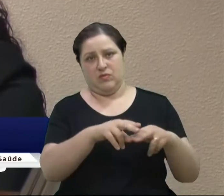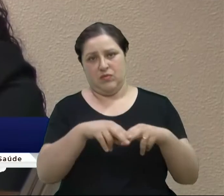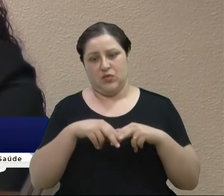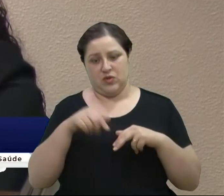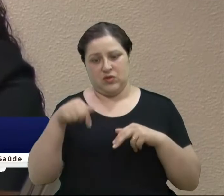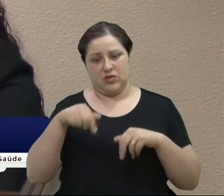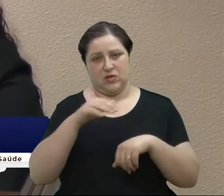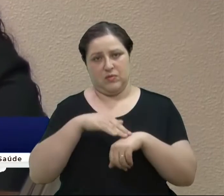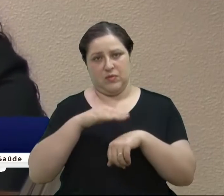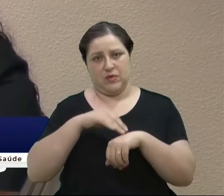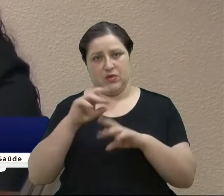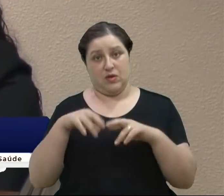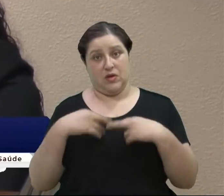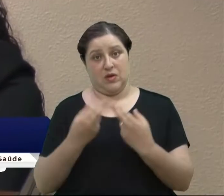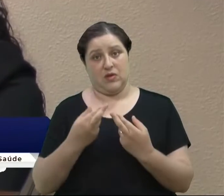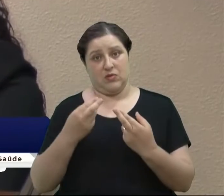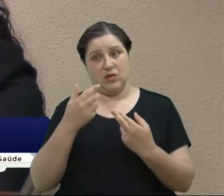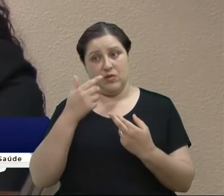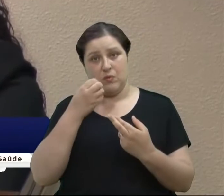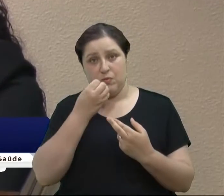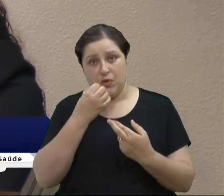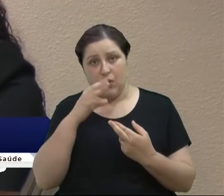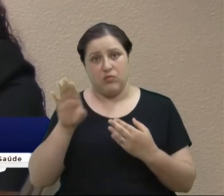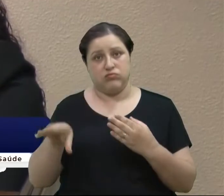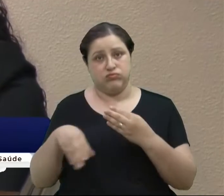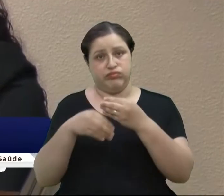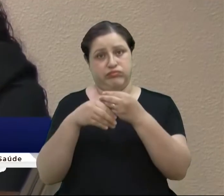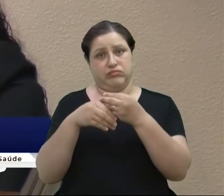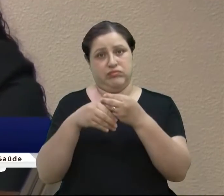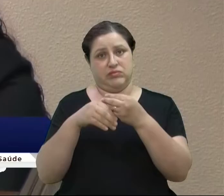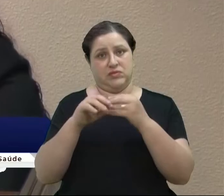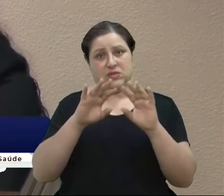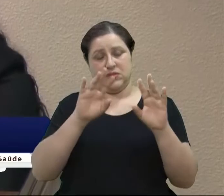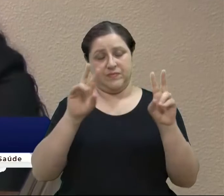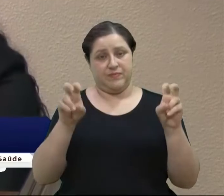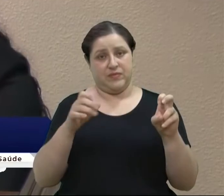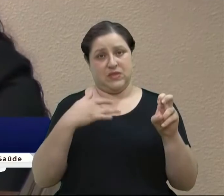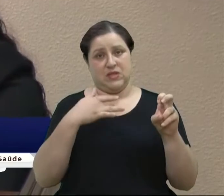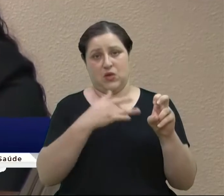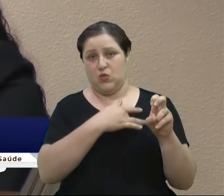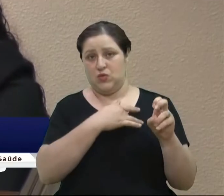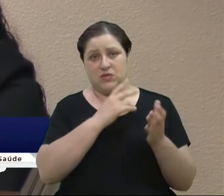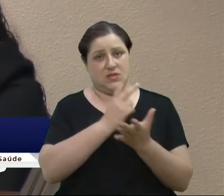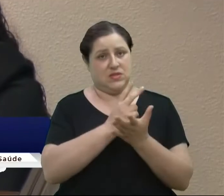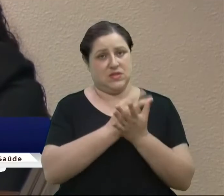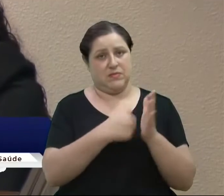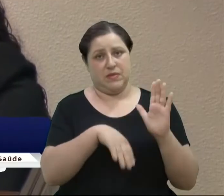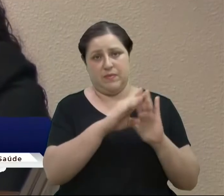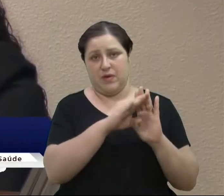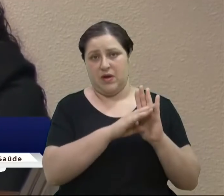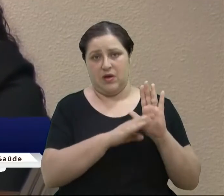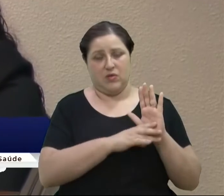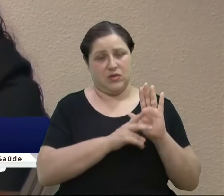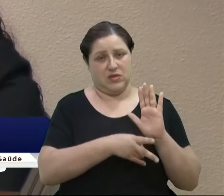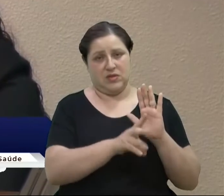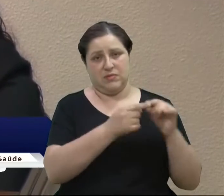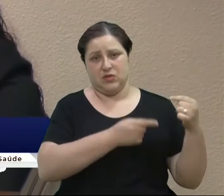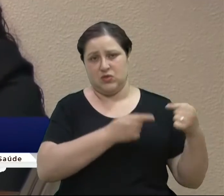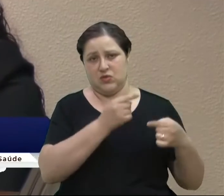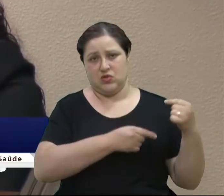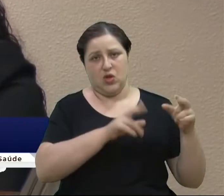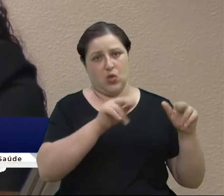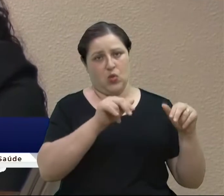veio muito a agregar. Eu acho que a saúde é uma pauta inesgotável, sempre vão ter pautas a serem